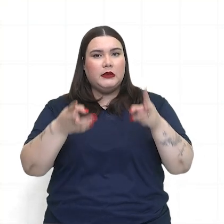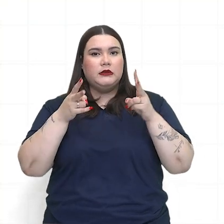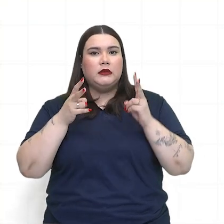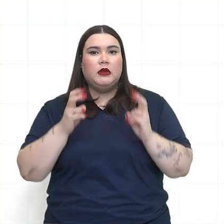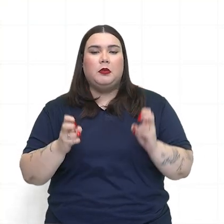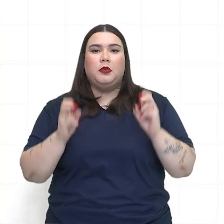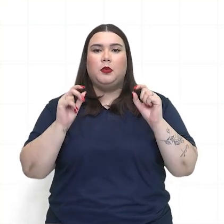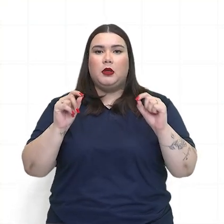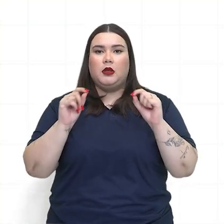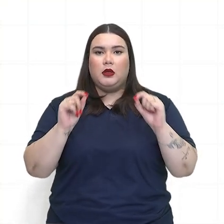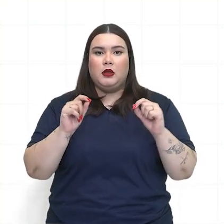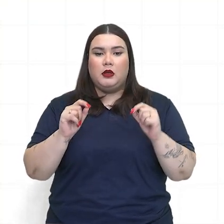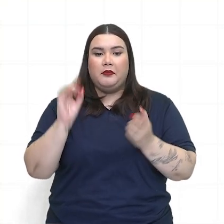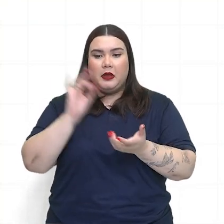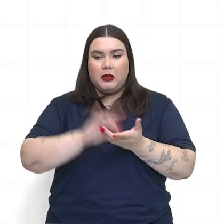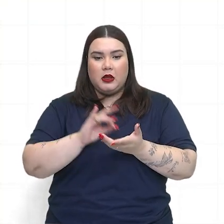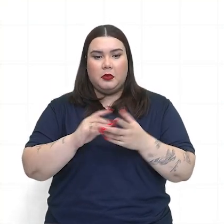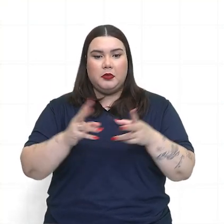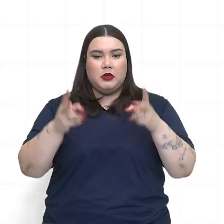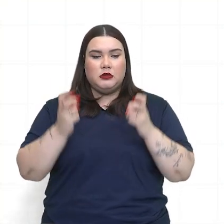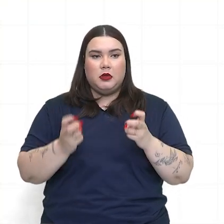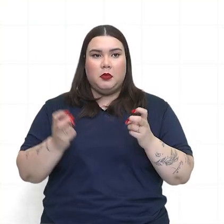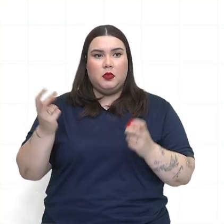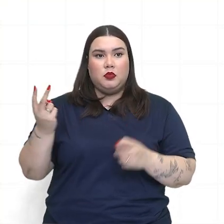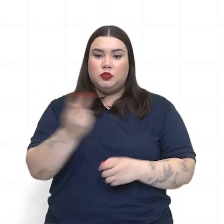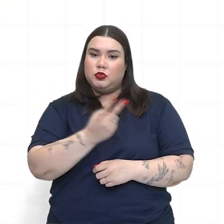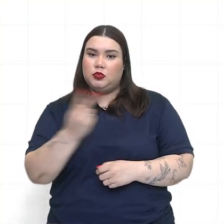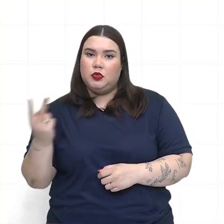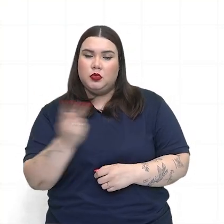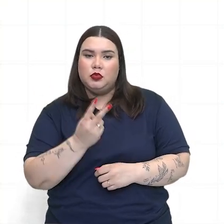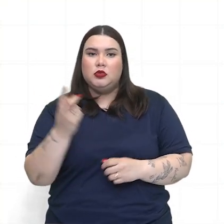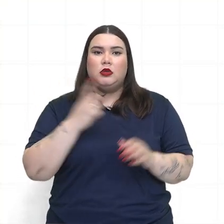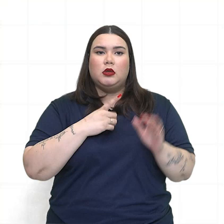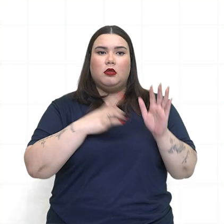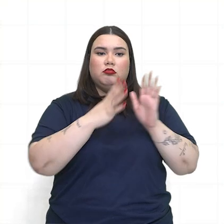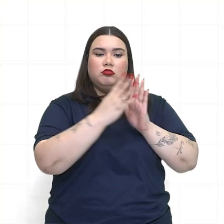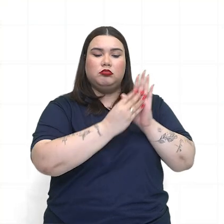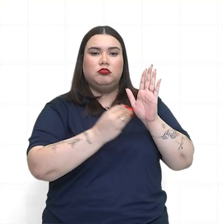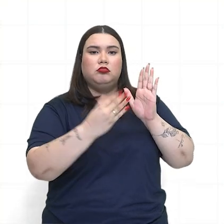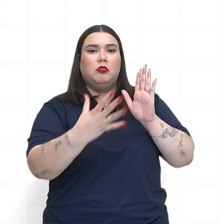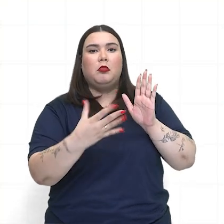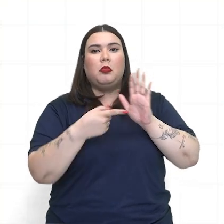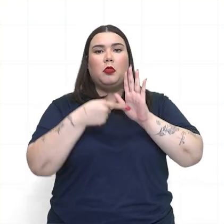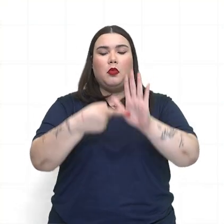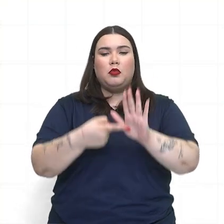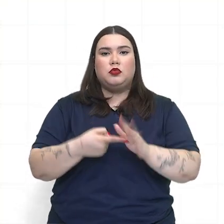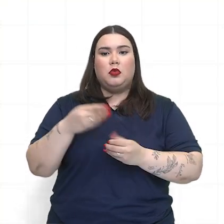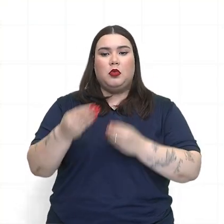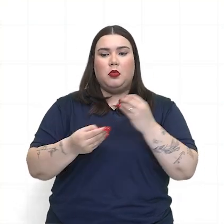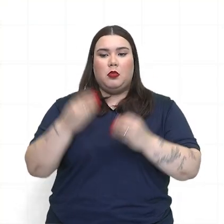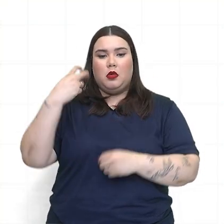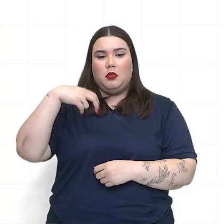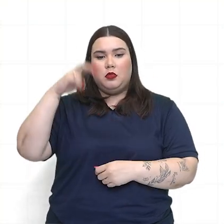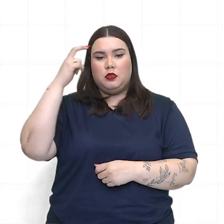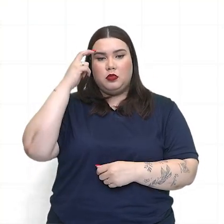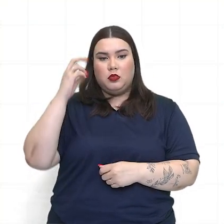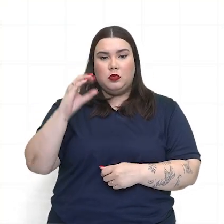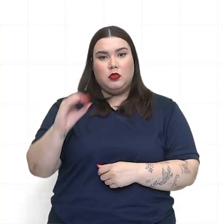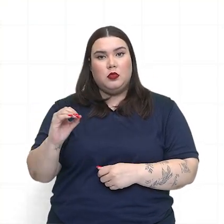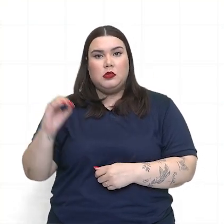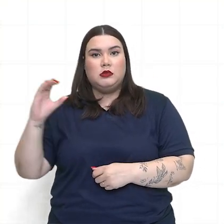ver isso, que na verdade, tanto um quanto o outro reflete as dimensões culturais